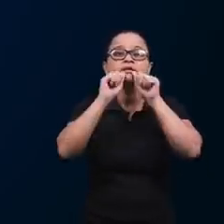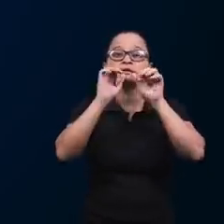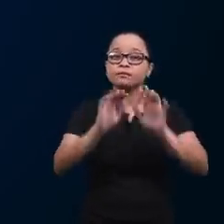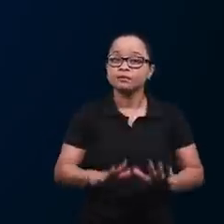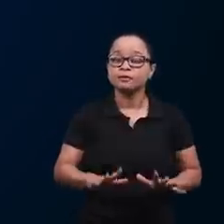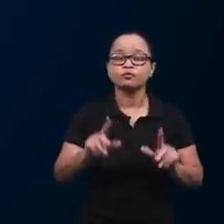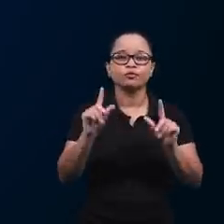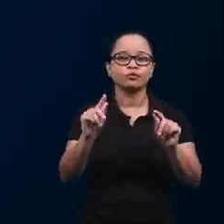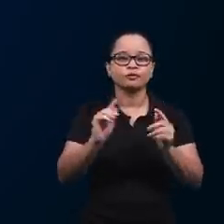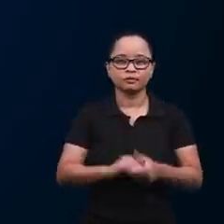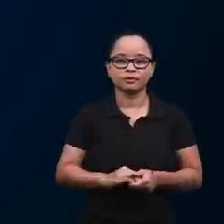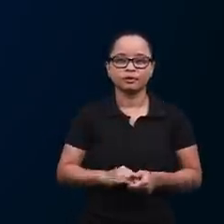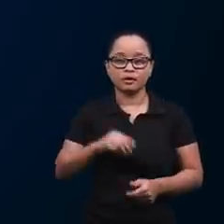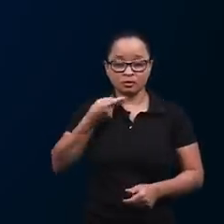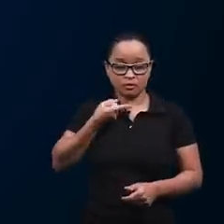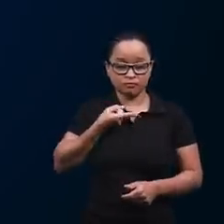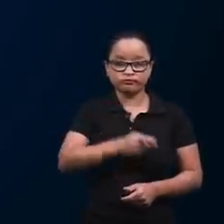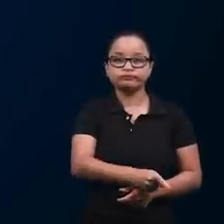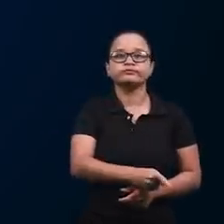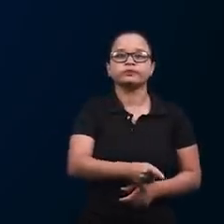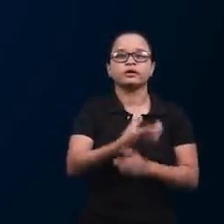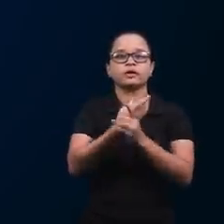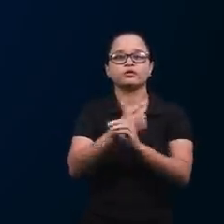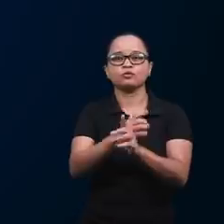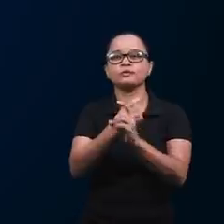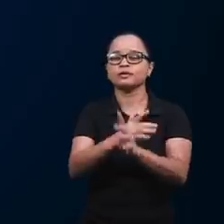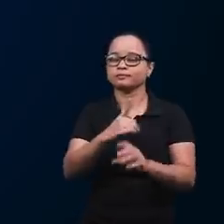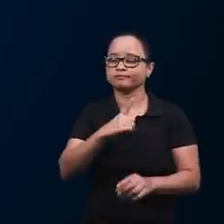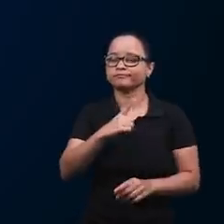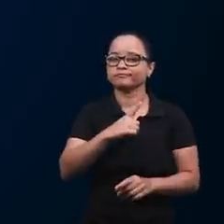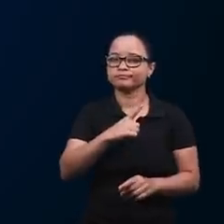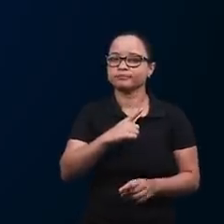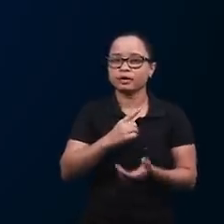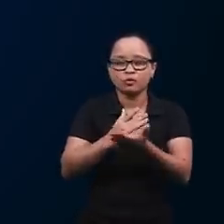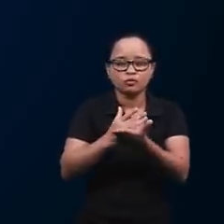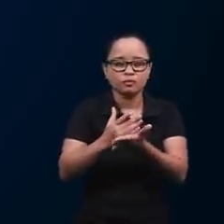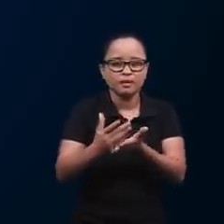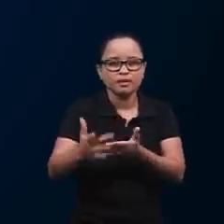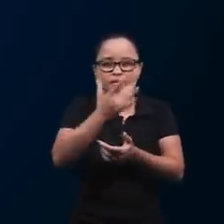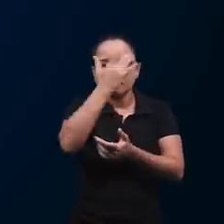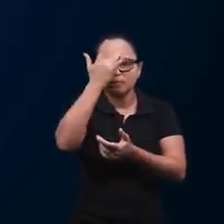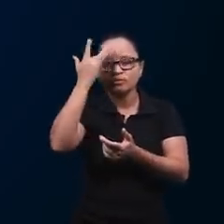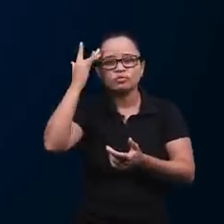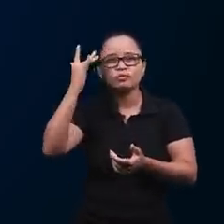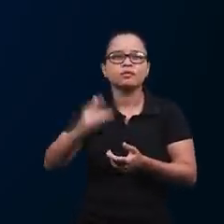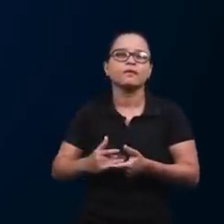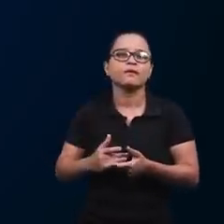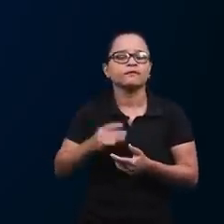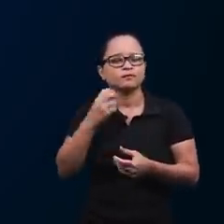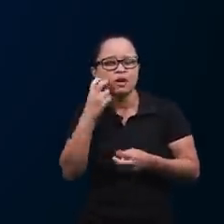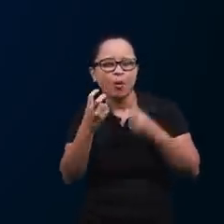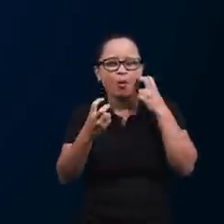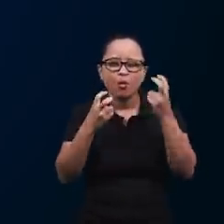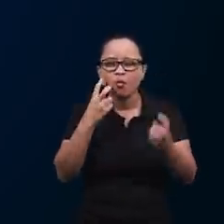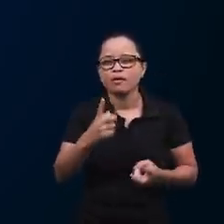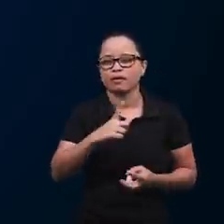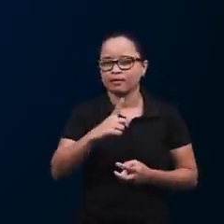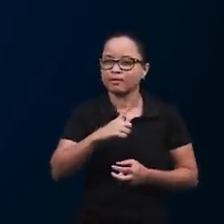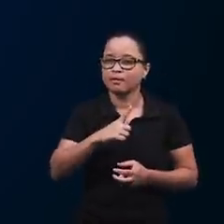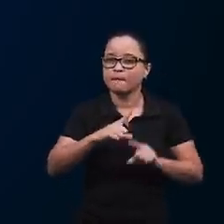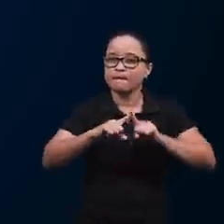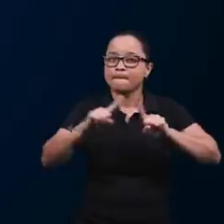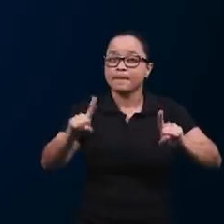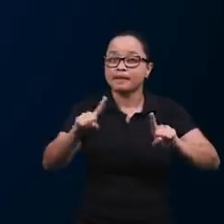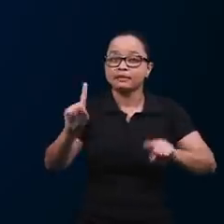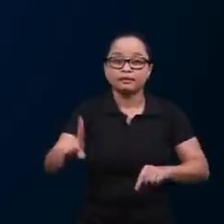bênção que nós temos colhido é do aprofundamento na doutrina a no começo as pessoas ficam um pouco tímidas de